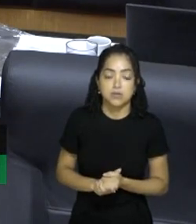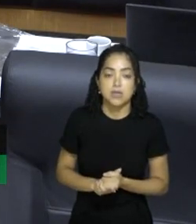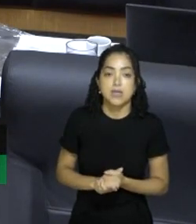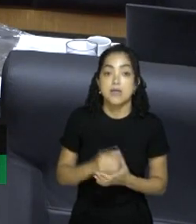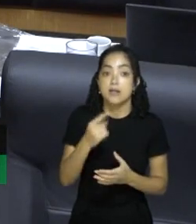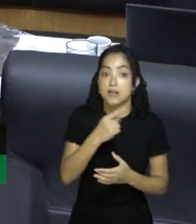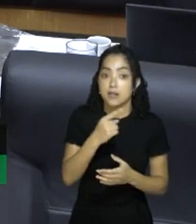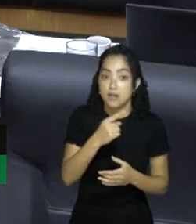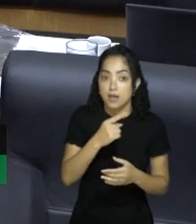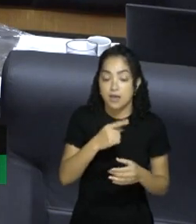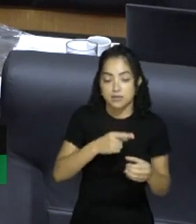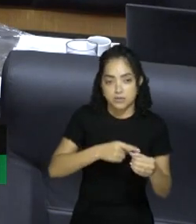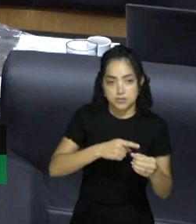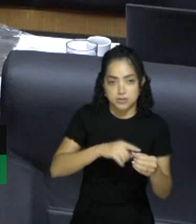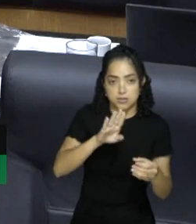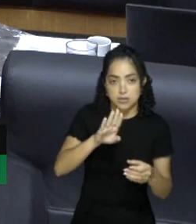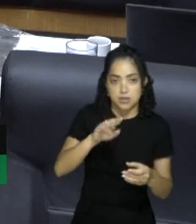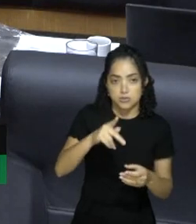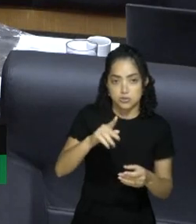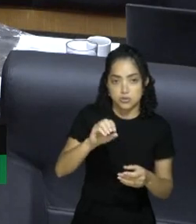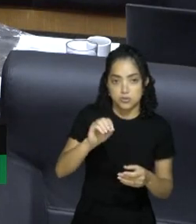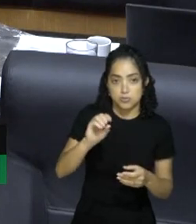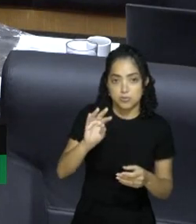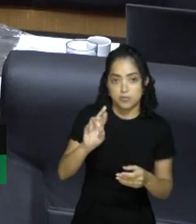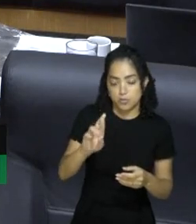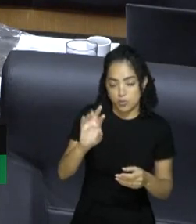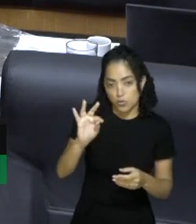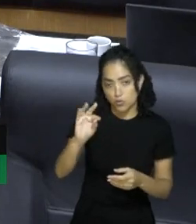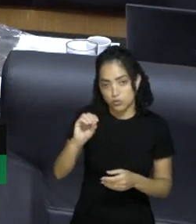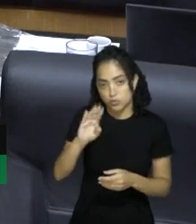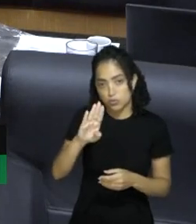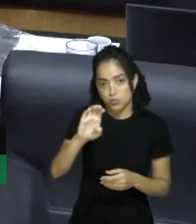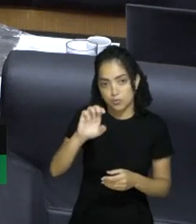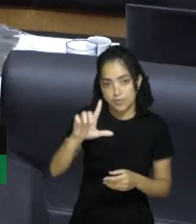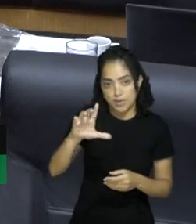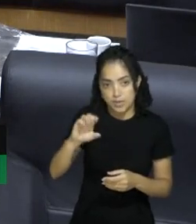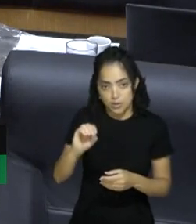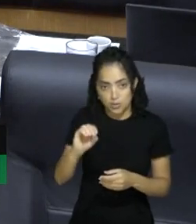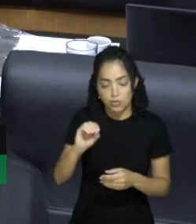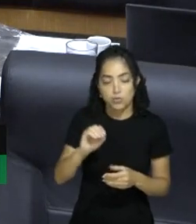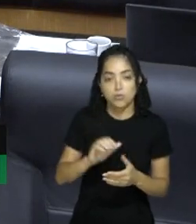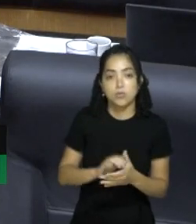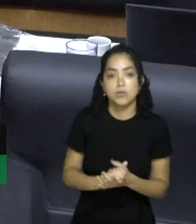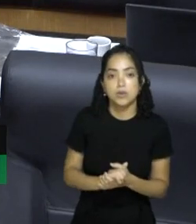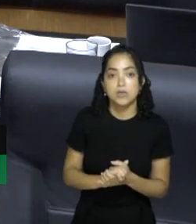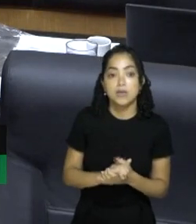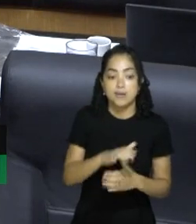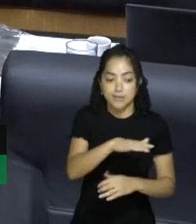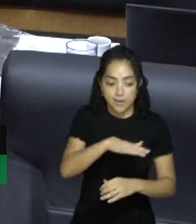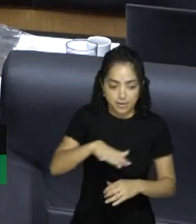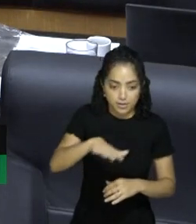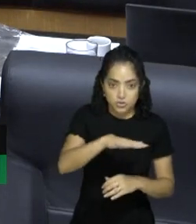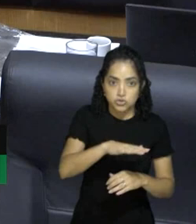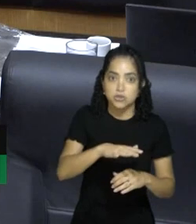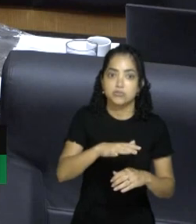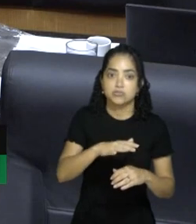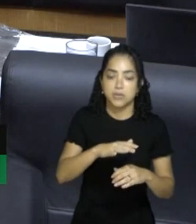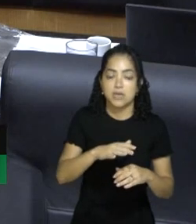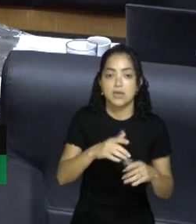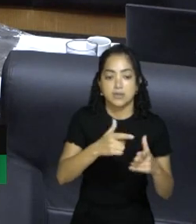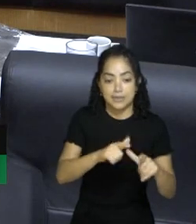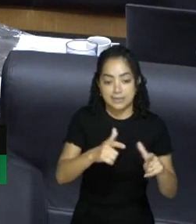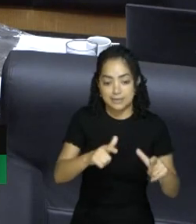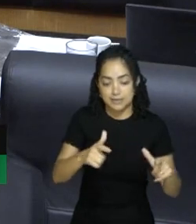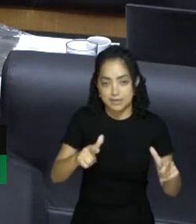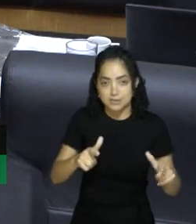Belo Itapema Porto Belo tem um que foi inaugurada agora Itapema tem dois ou três e a nossa região cresce a cada dia e também